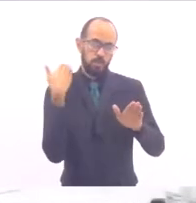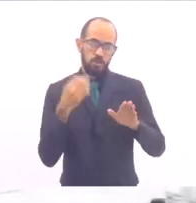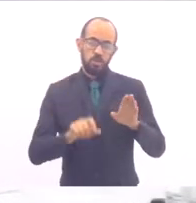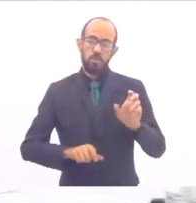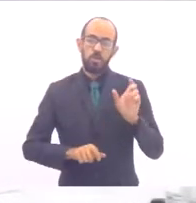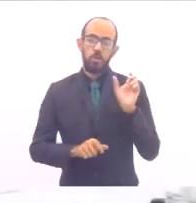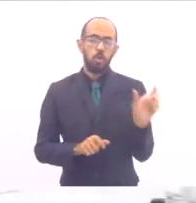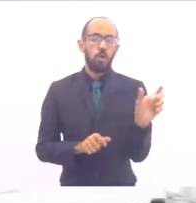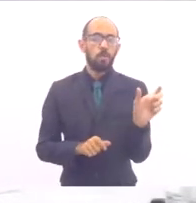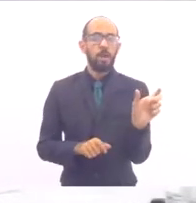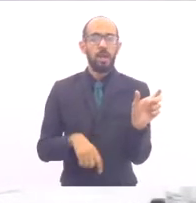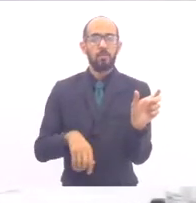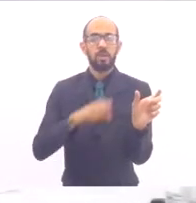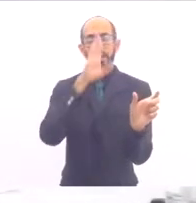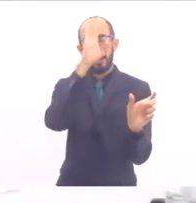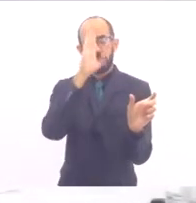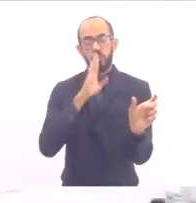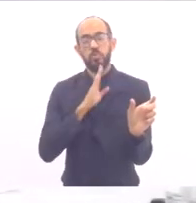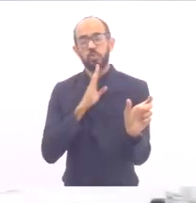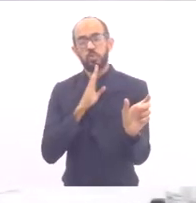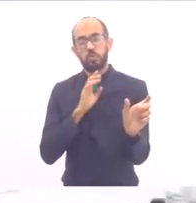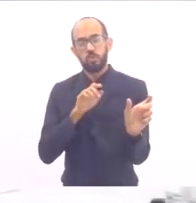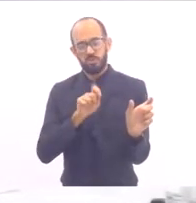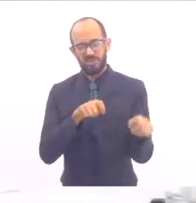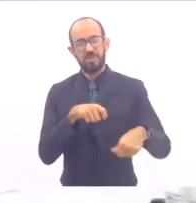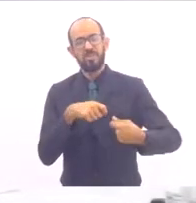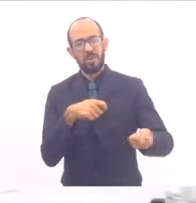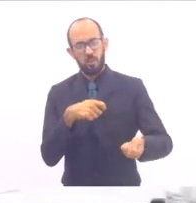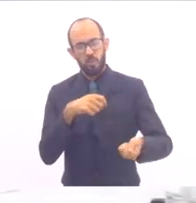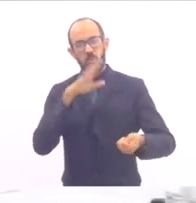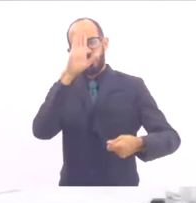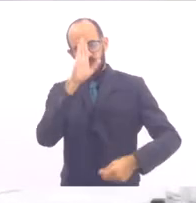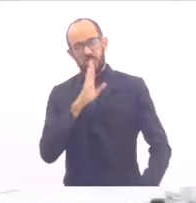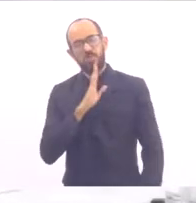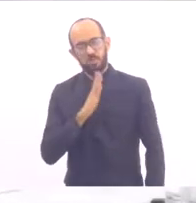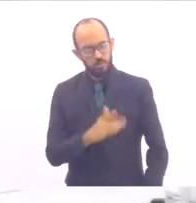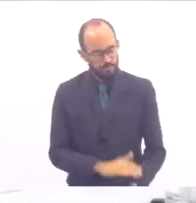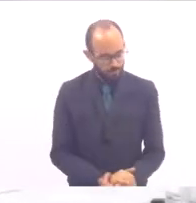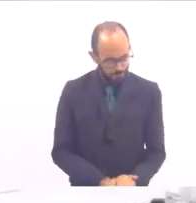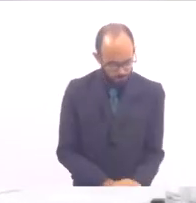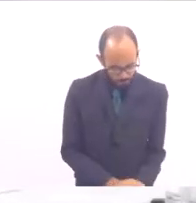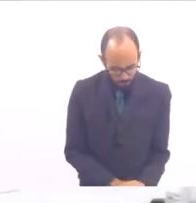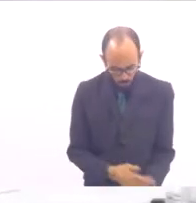gratuitamente, entregar gratuitamente. Né? A outra,